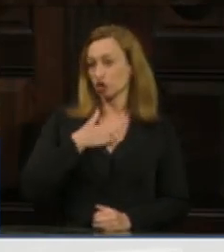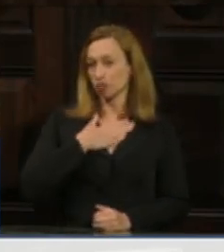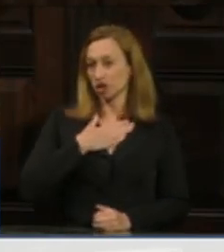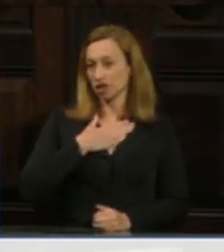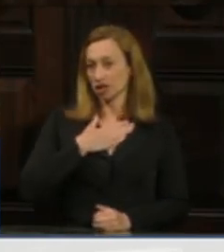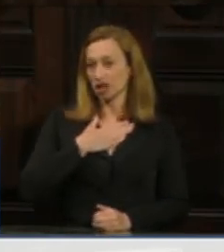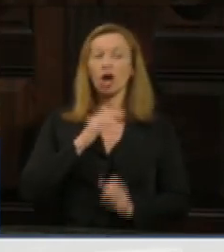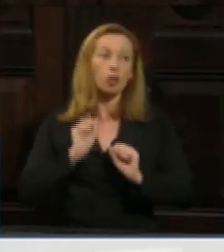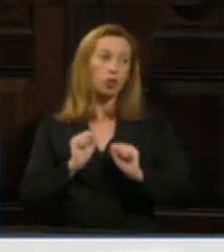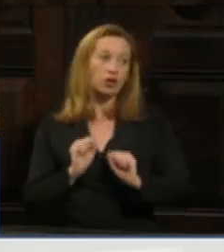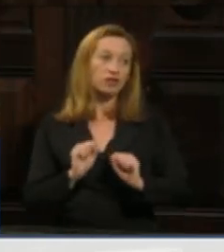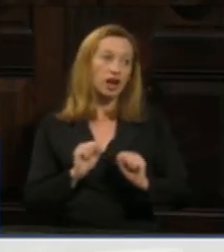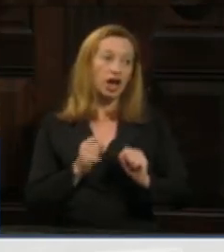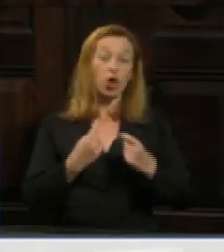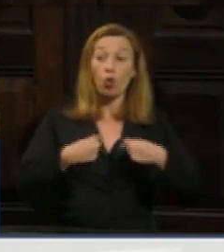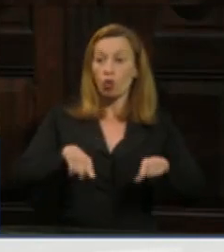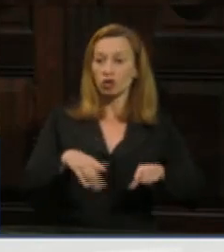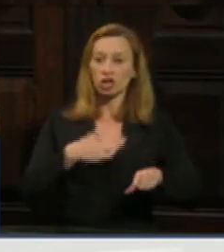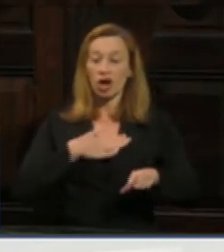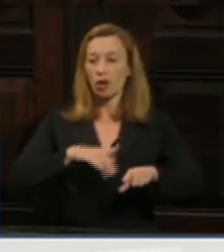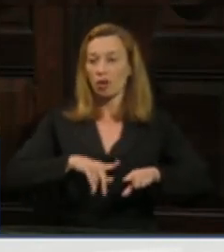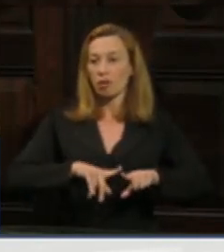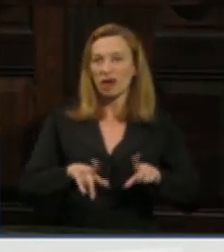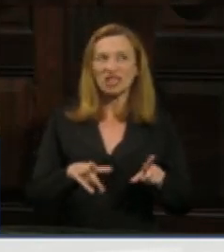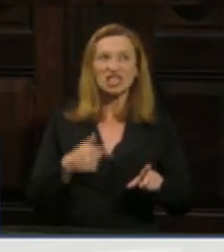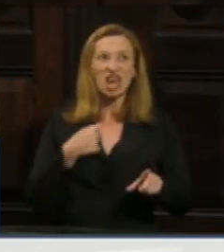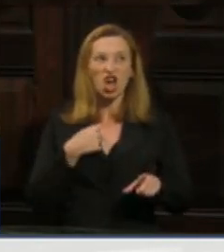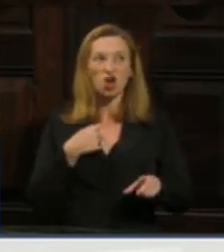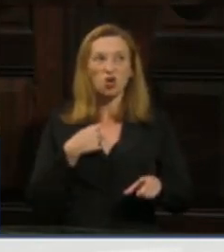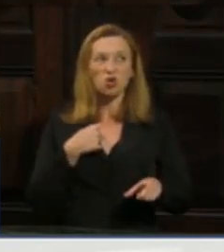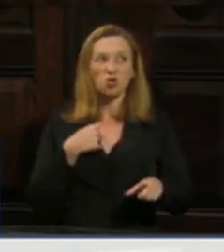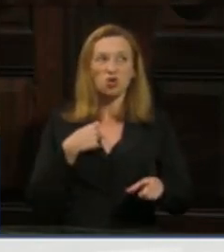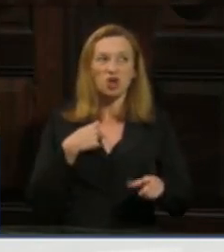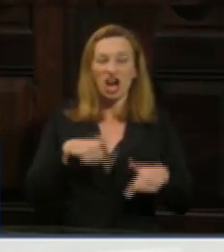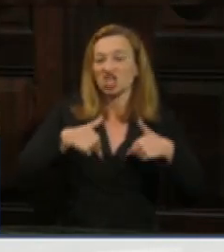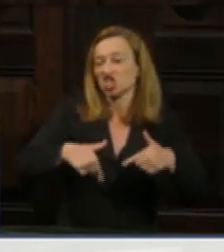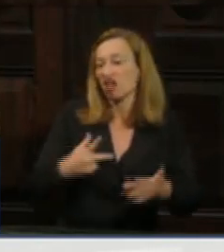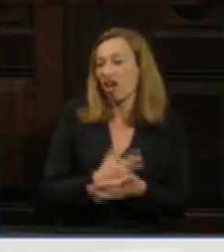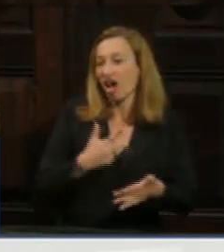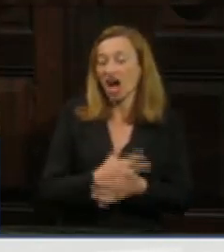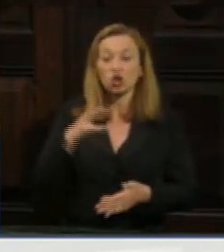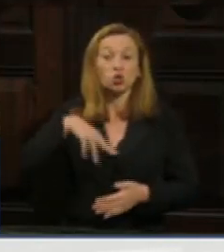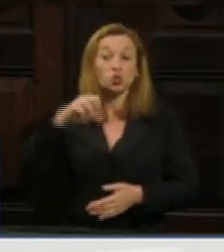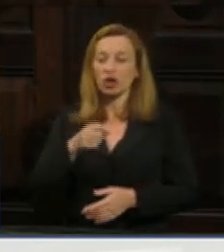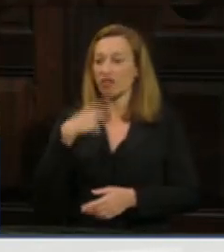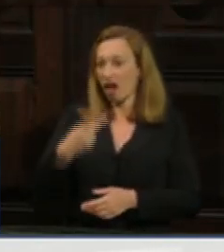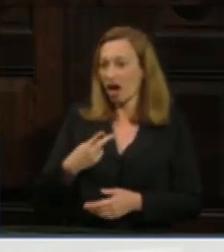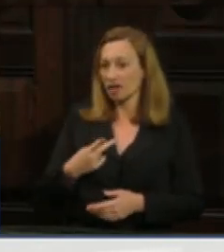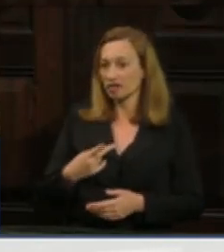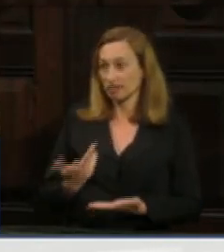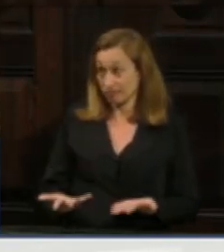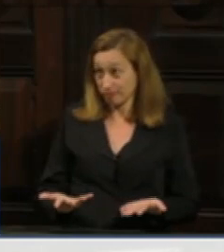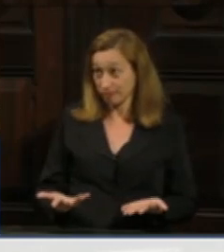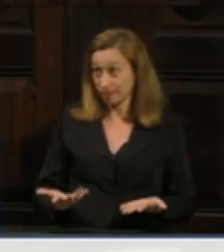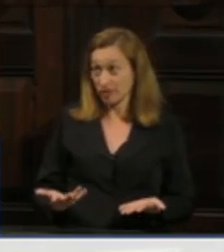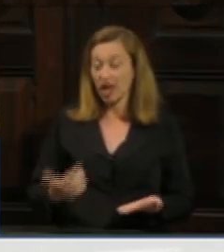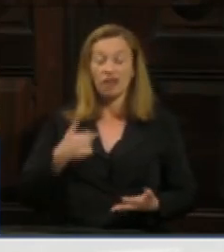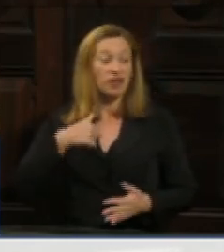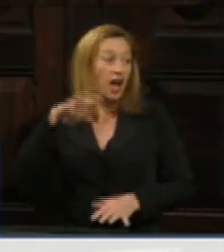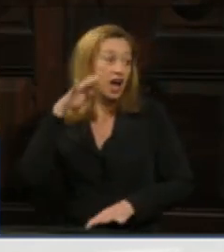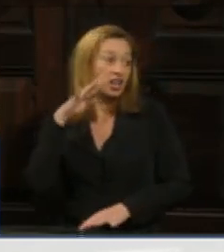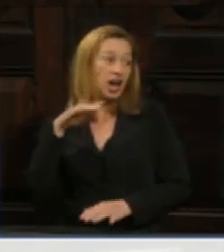Humanos copia, cola, e ainda mais em fevereiro, todos nós começando o mandato, copiou, colou e colocou meu nome lá, no gabinete